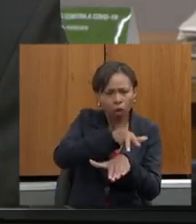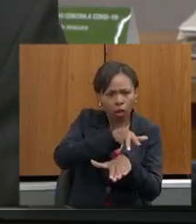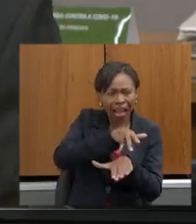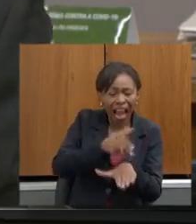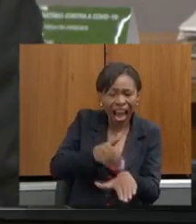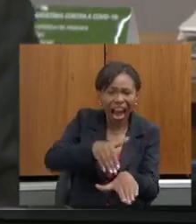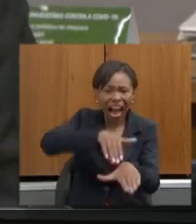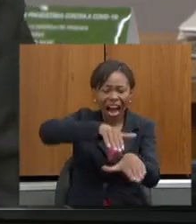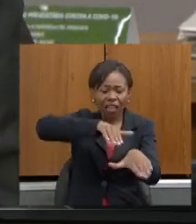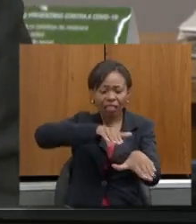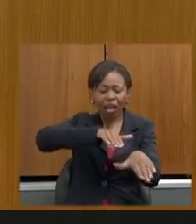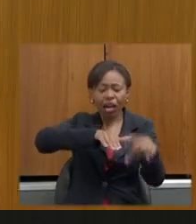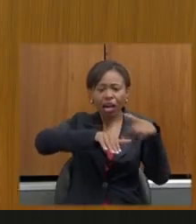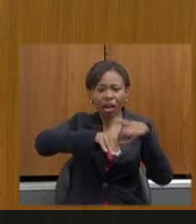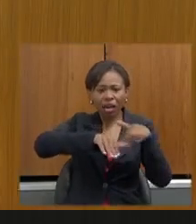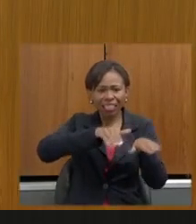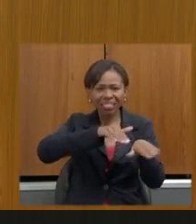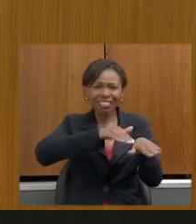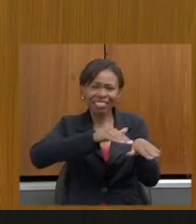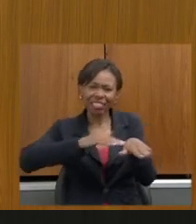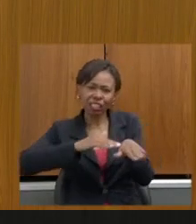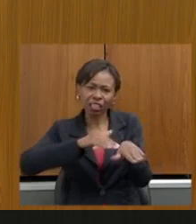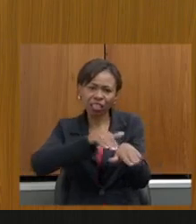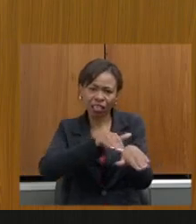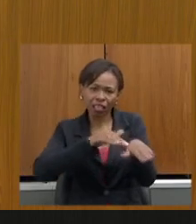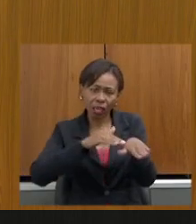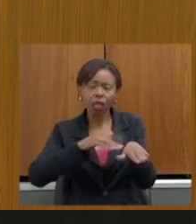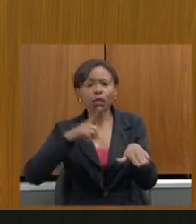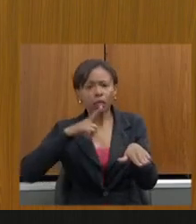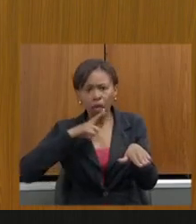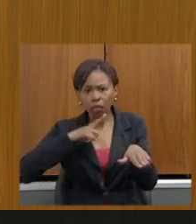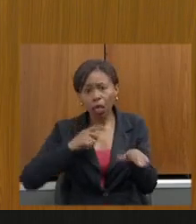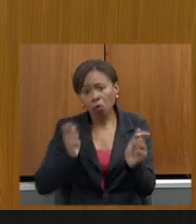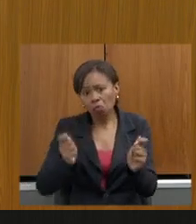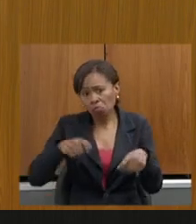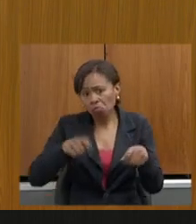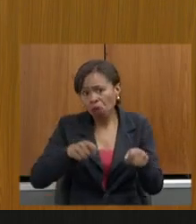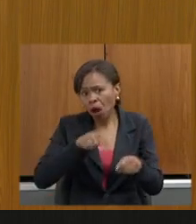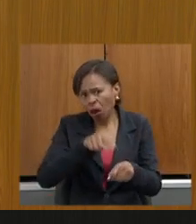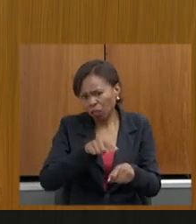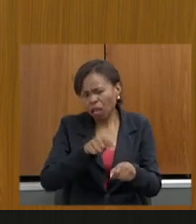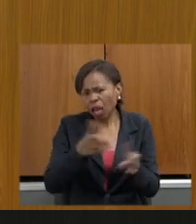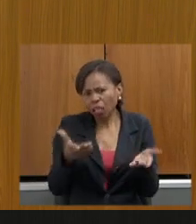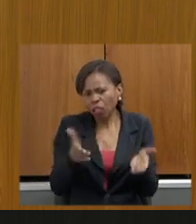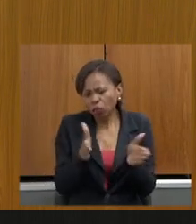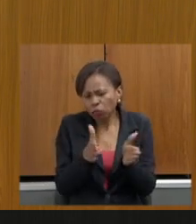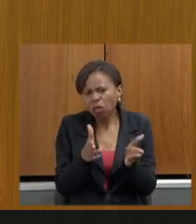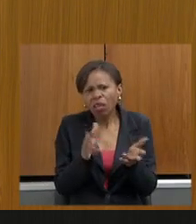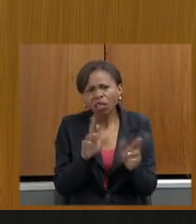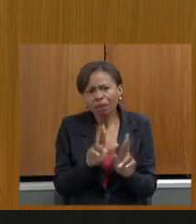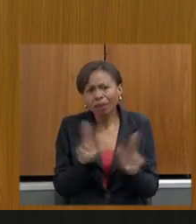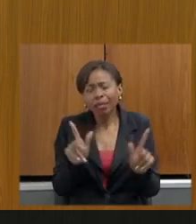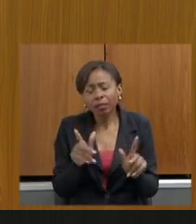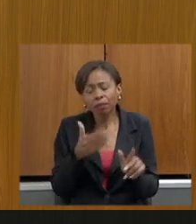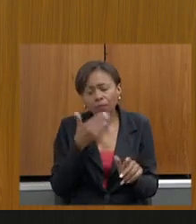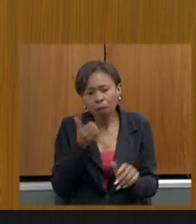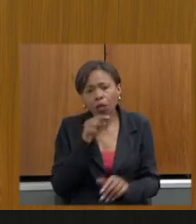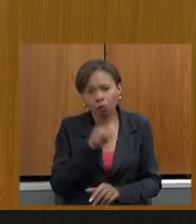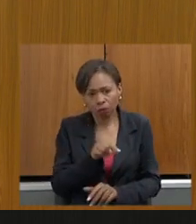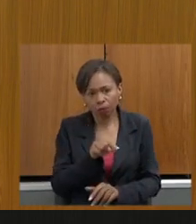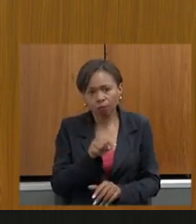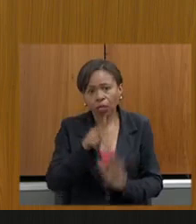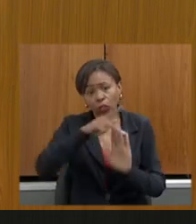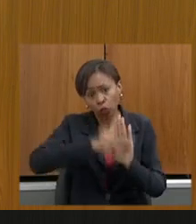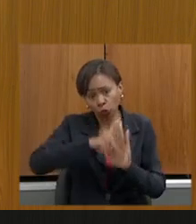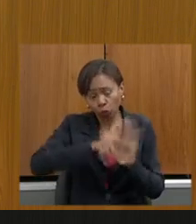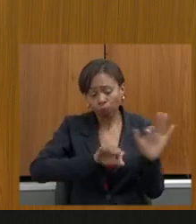veículo com rabicho Dan então nós haveremos de viabilizar isso realmente nós estamos com